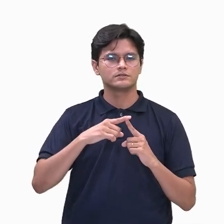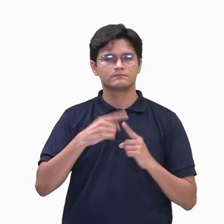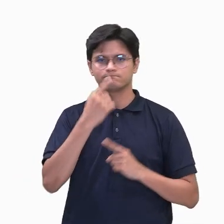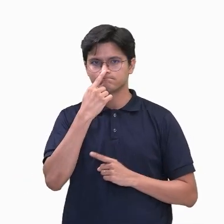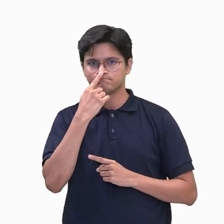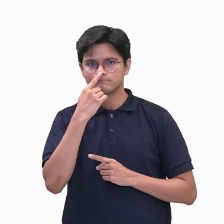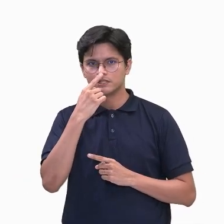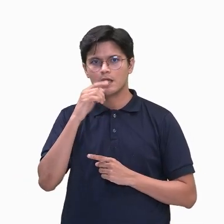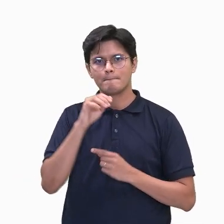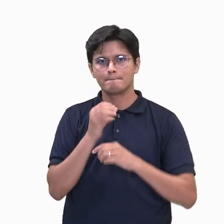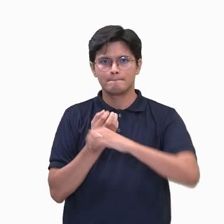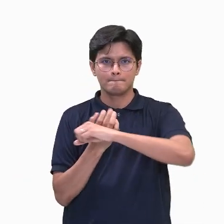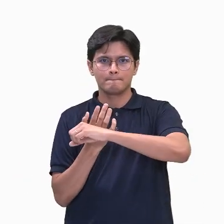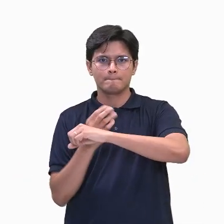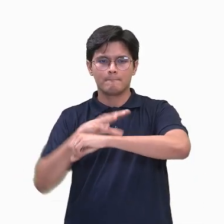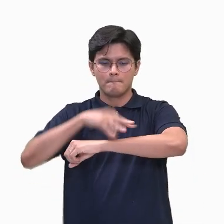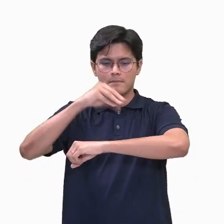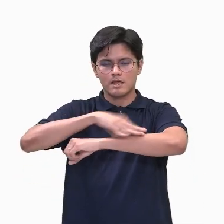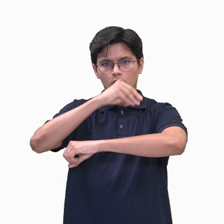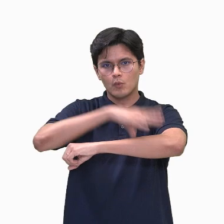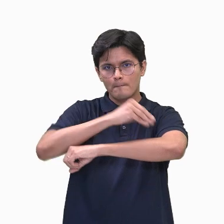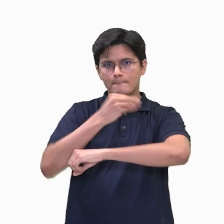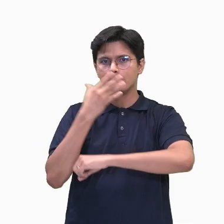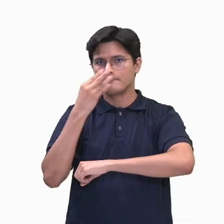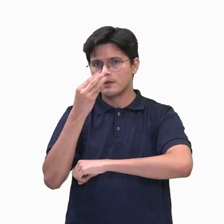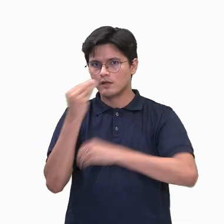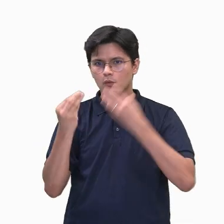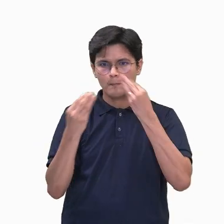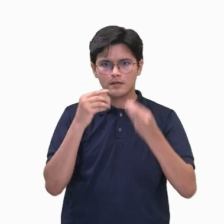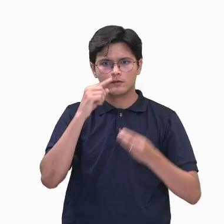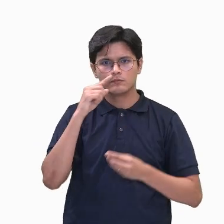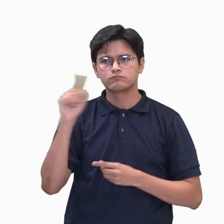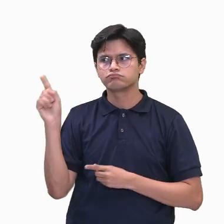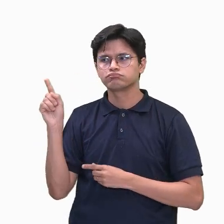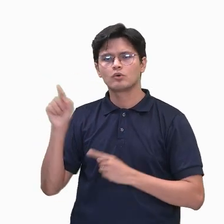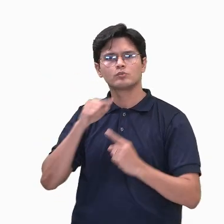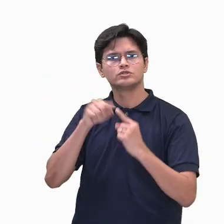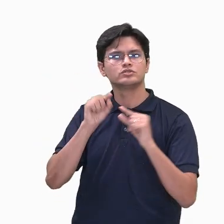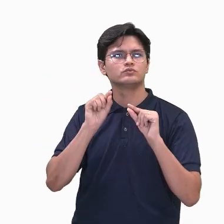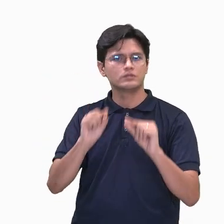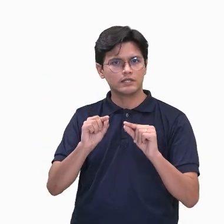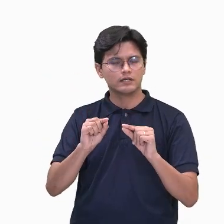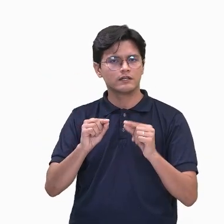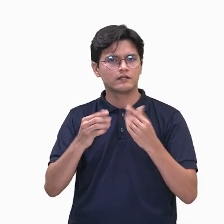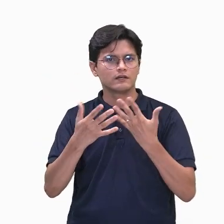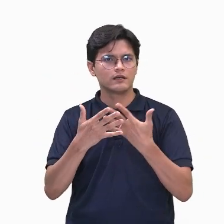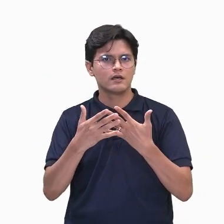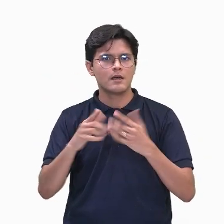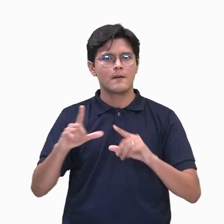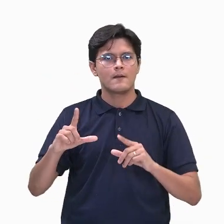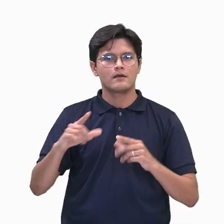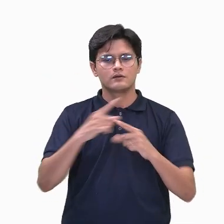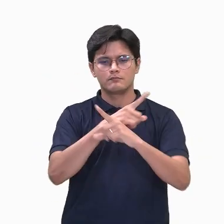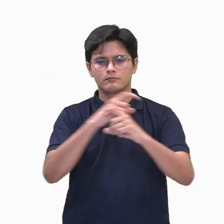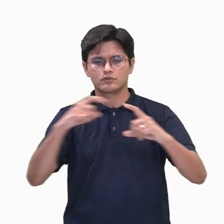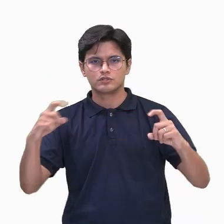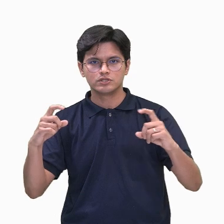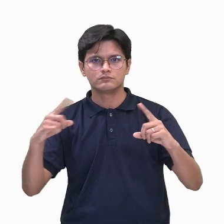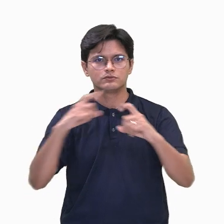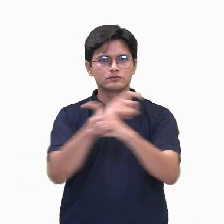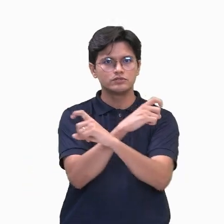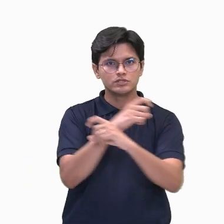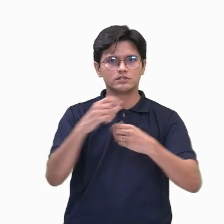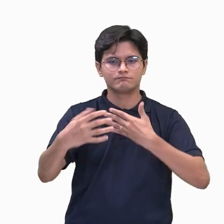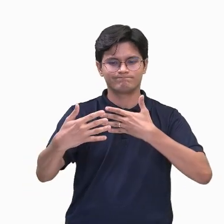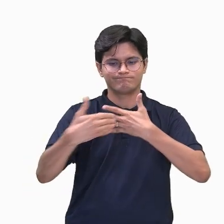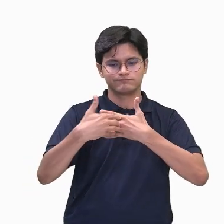têm uma função, né? Não é de deixar o nosso nariz mais feio, é de justamente filtrar partículas e mover o muco, né?